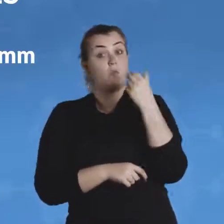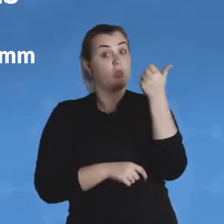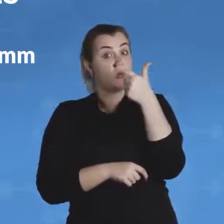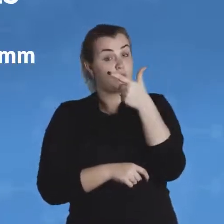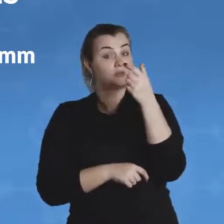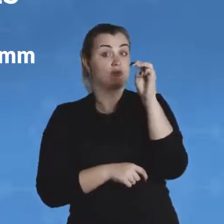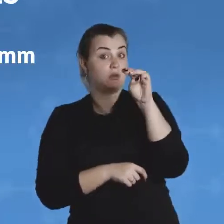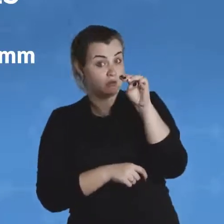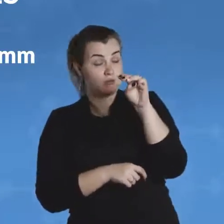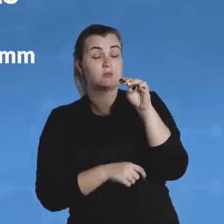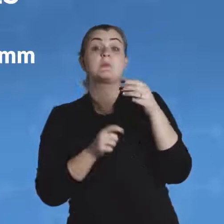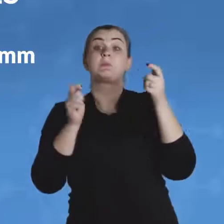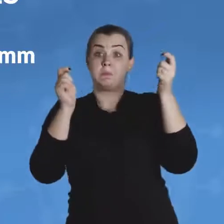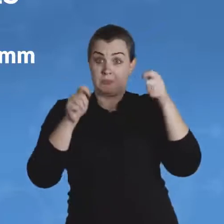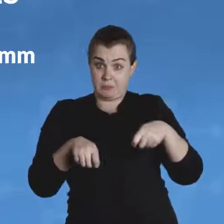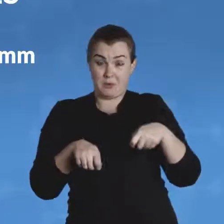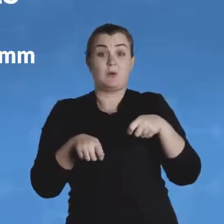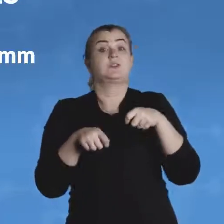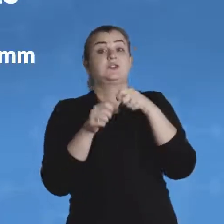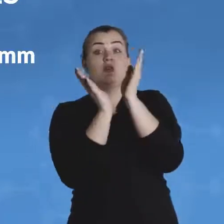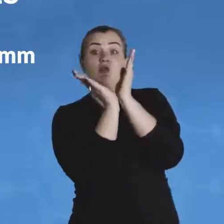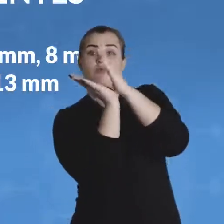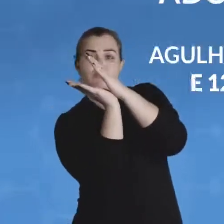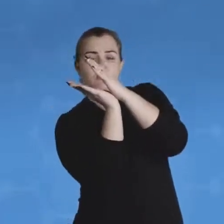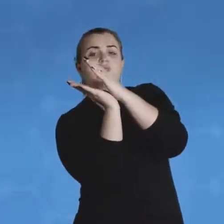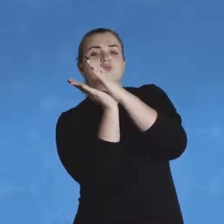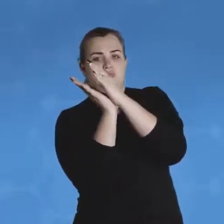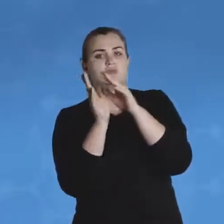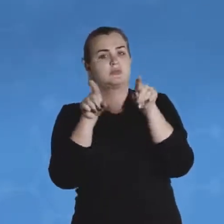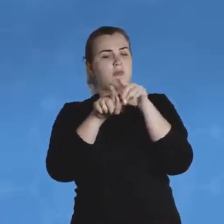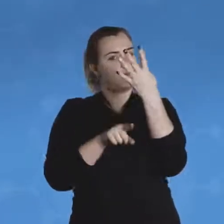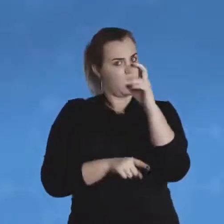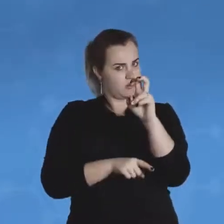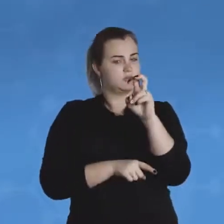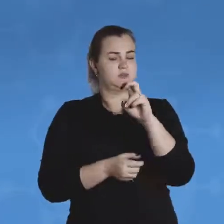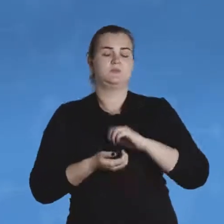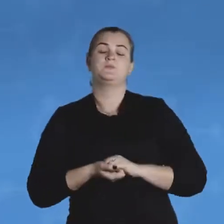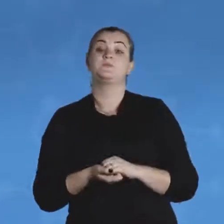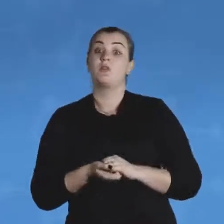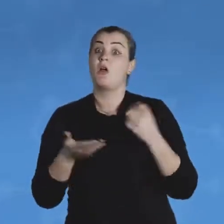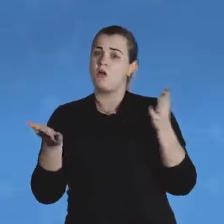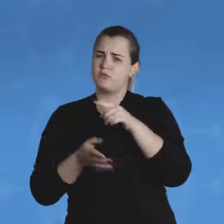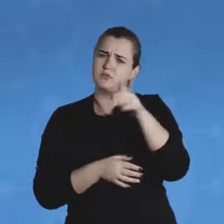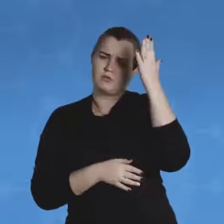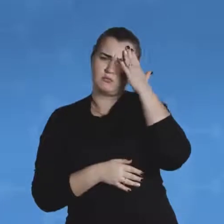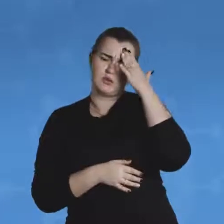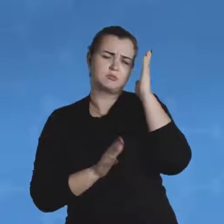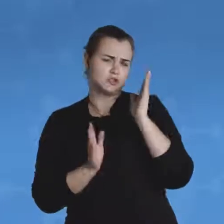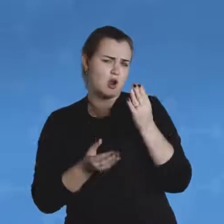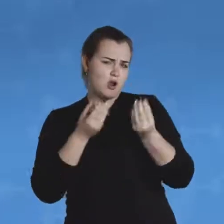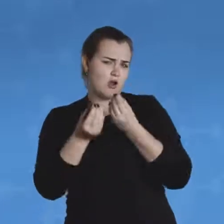devem ser introduzidas em um ângulo de 45 graus. Agora que você já conhece um pouco das seringas e